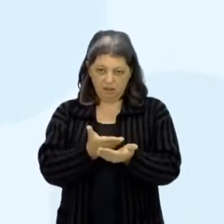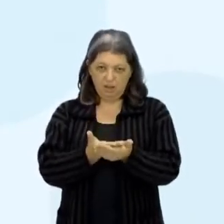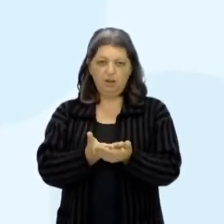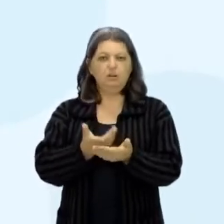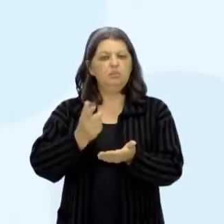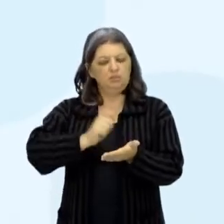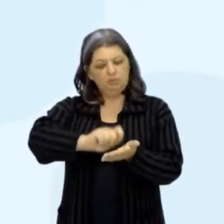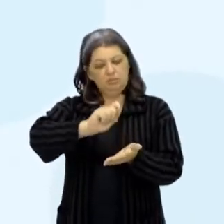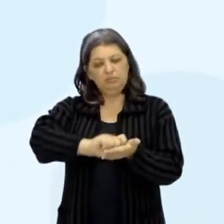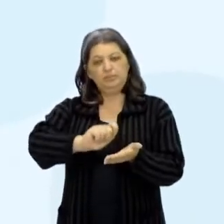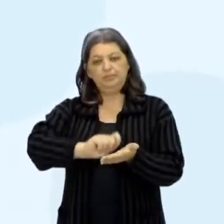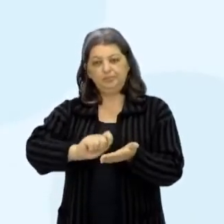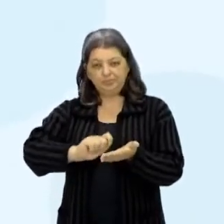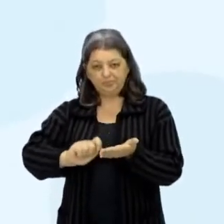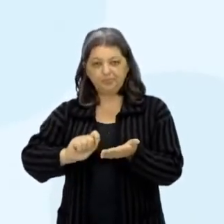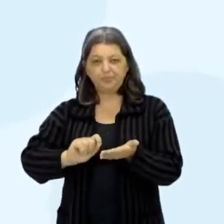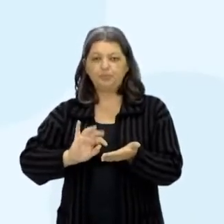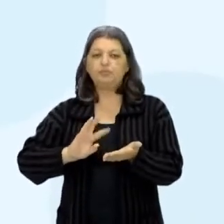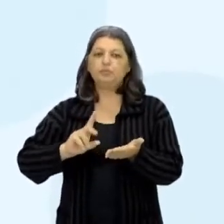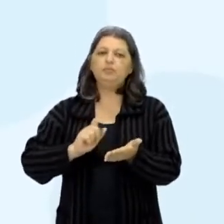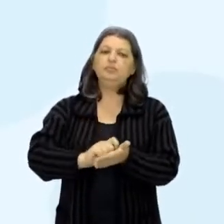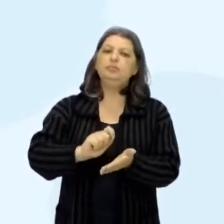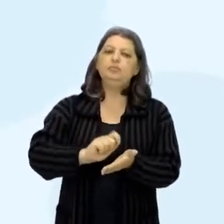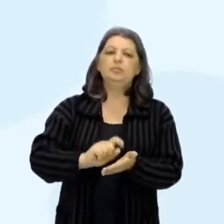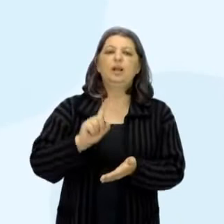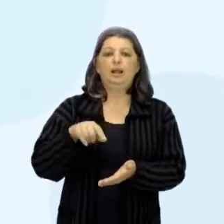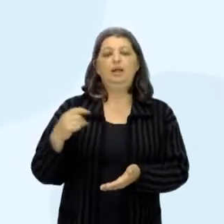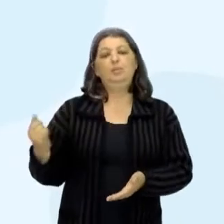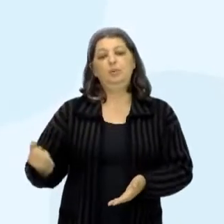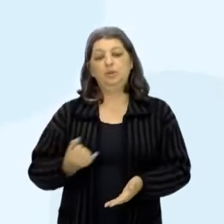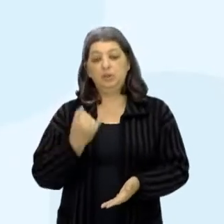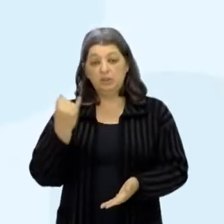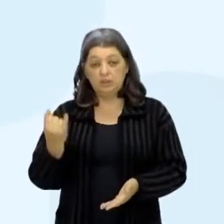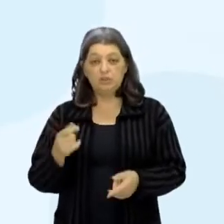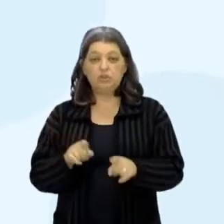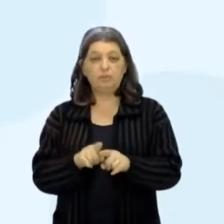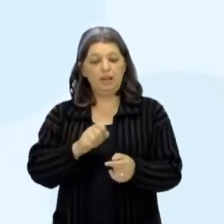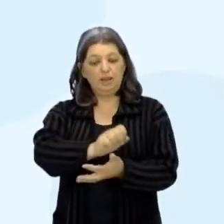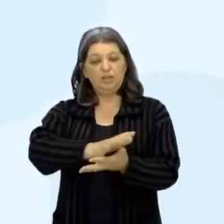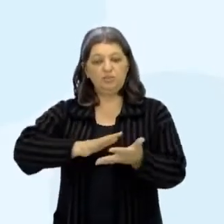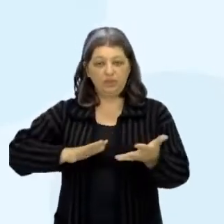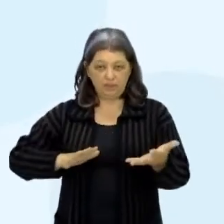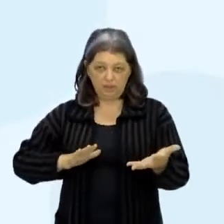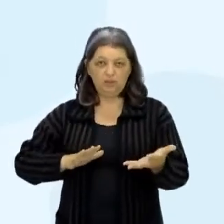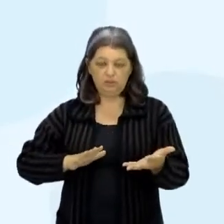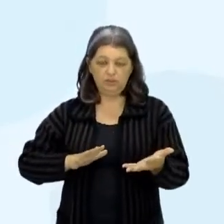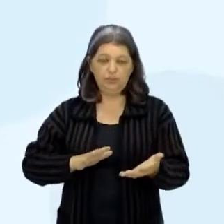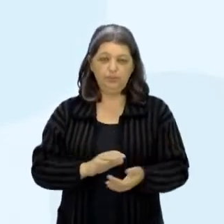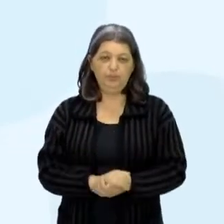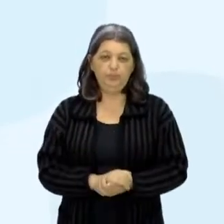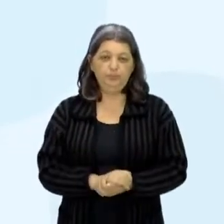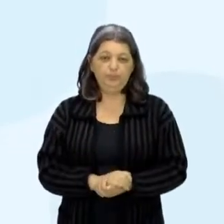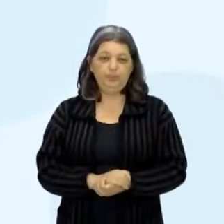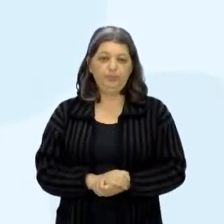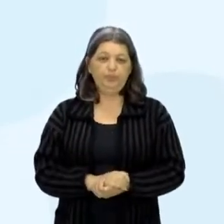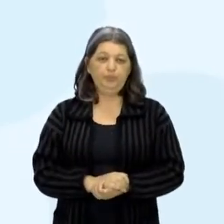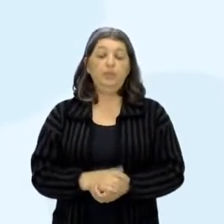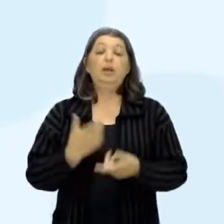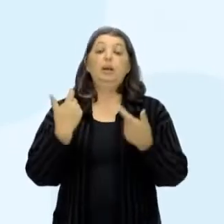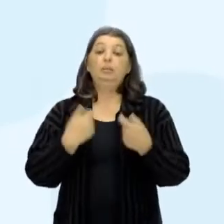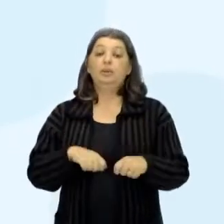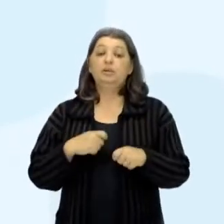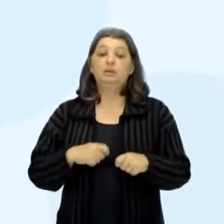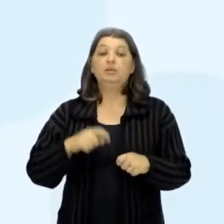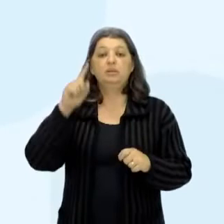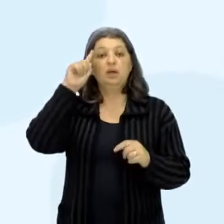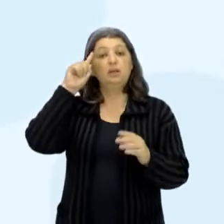suas anotações. As suas anotações da aula importantes, as resoluções de atividade. E não esqueça, né? Identificar essa aula